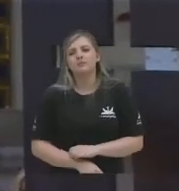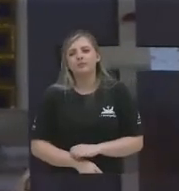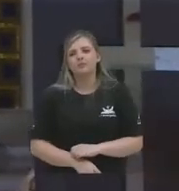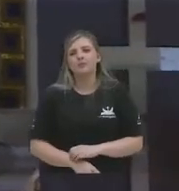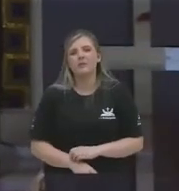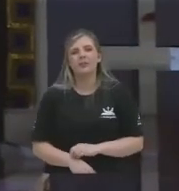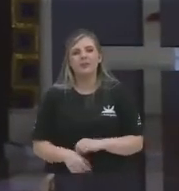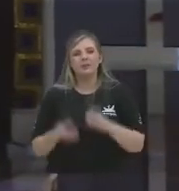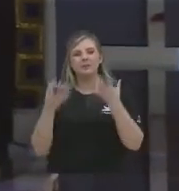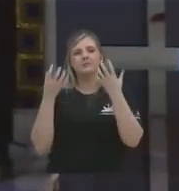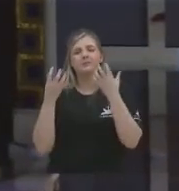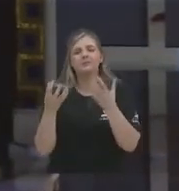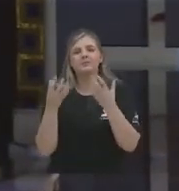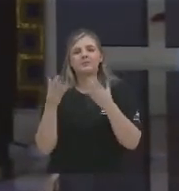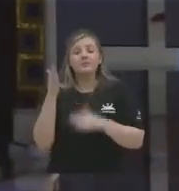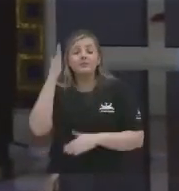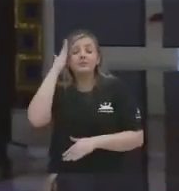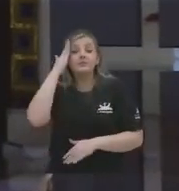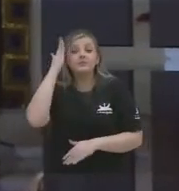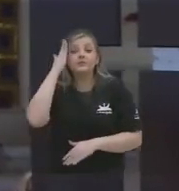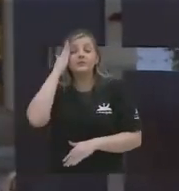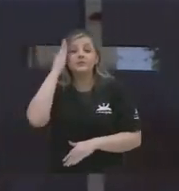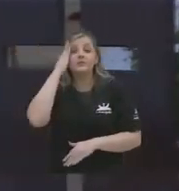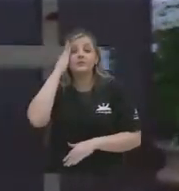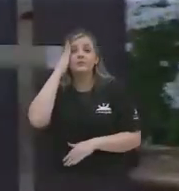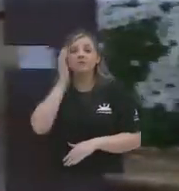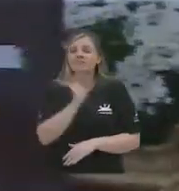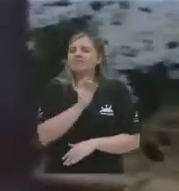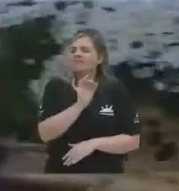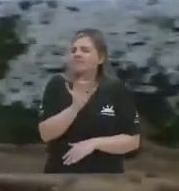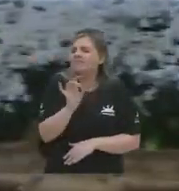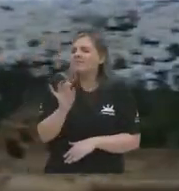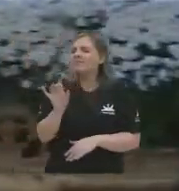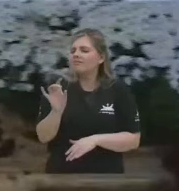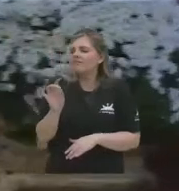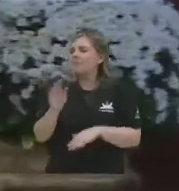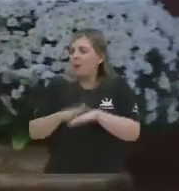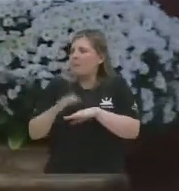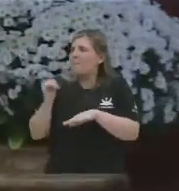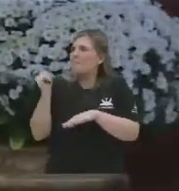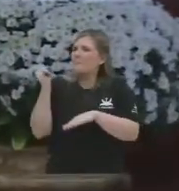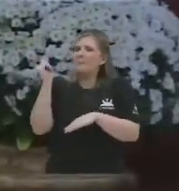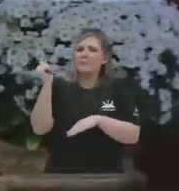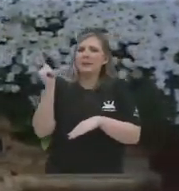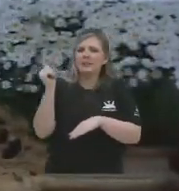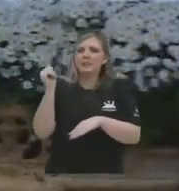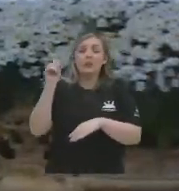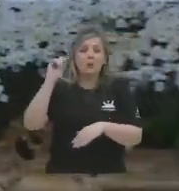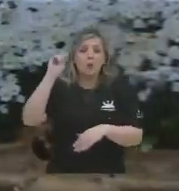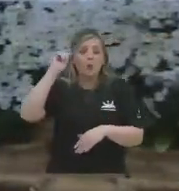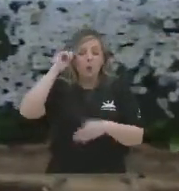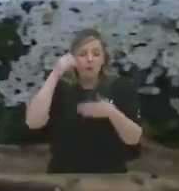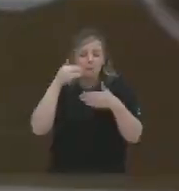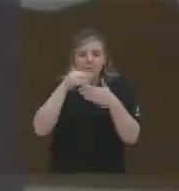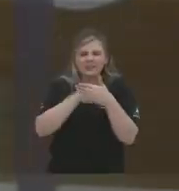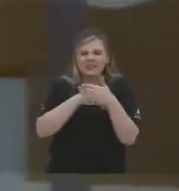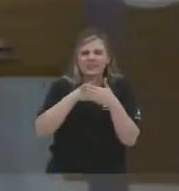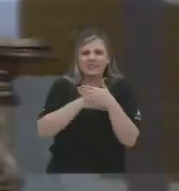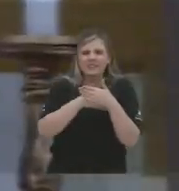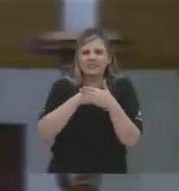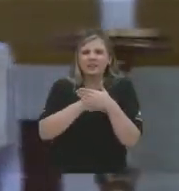Quero compreender cada vez mais o mistério que